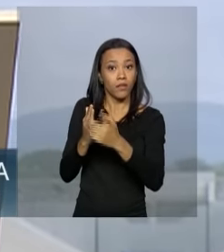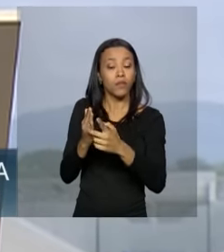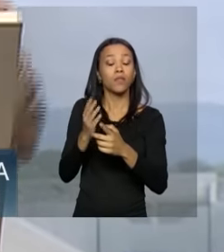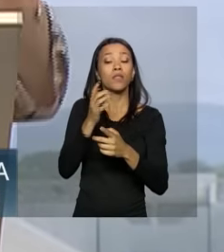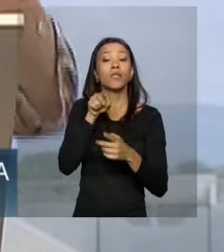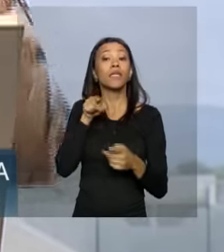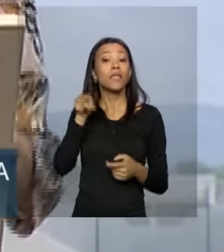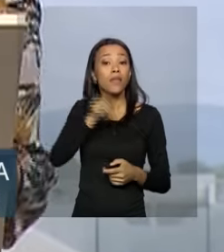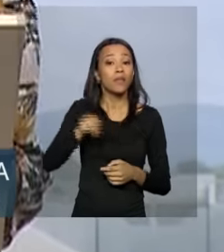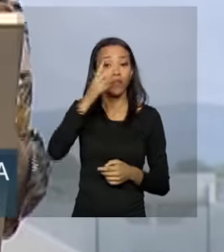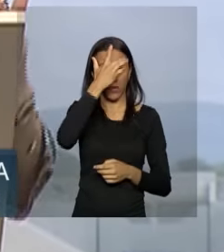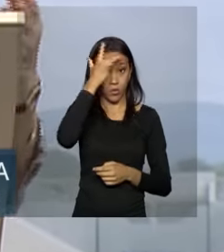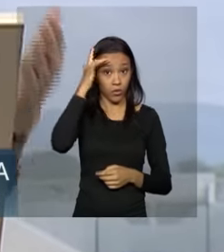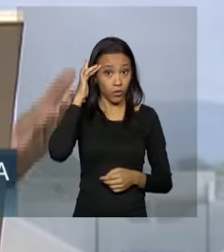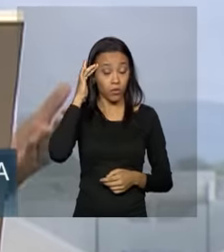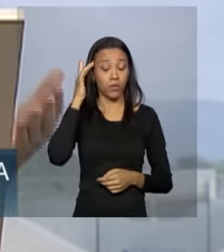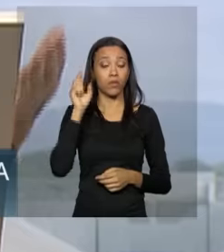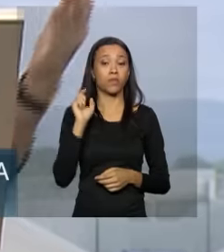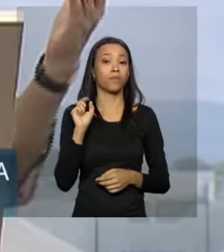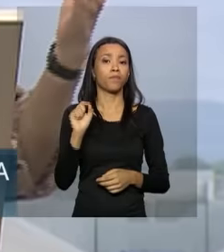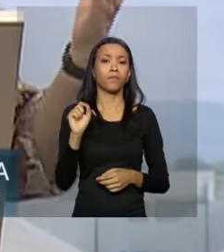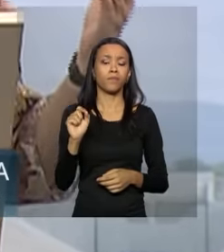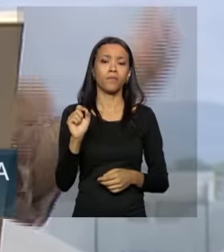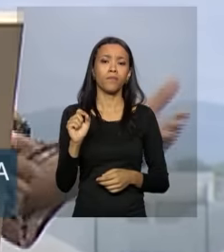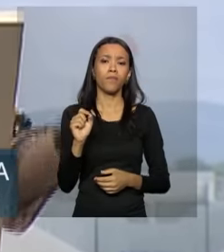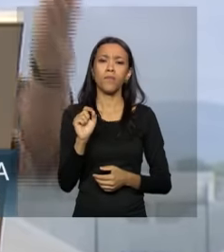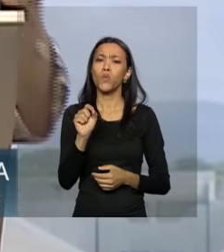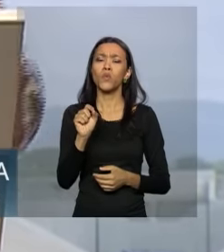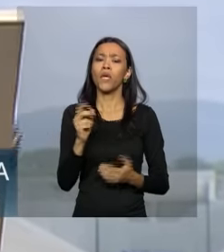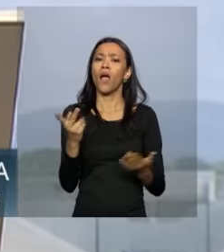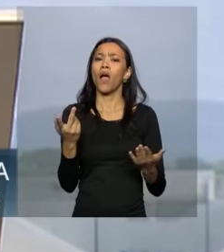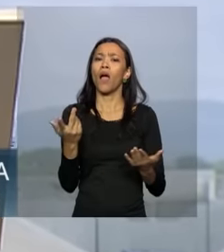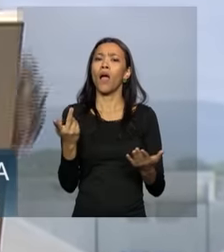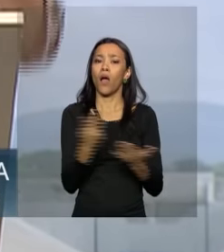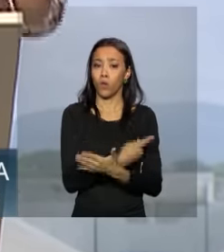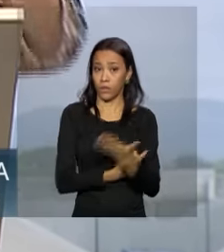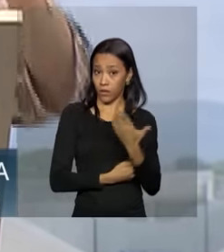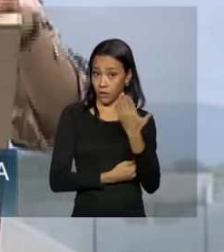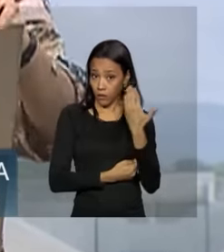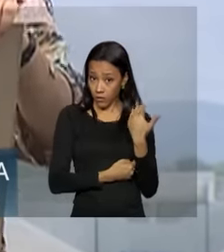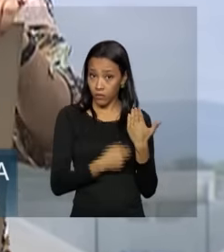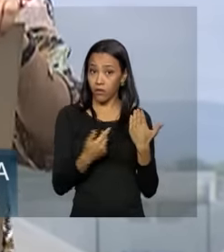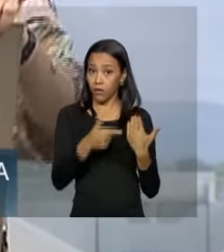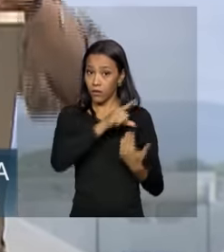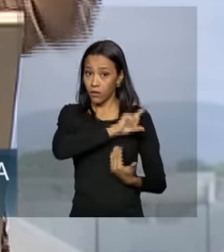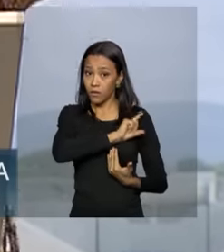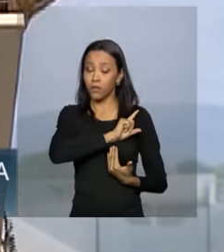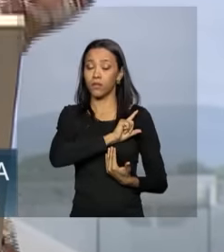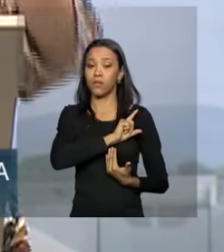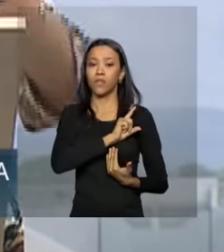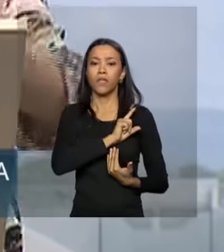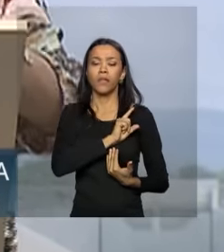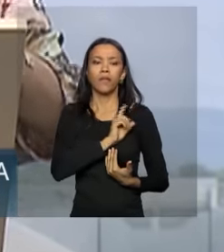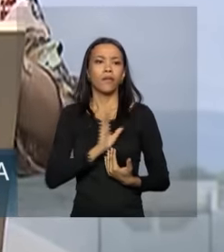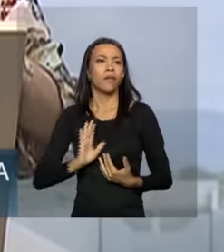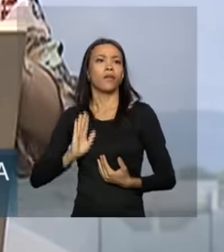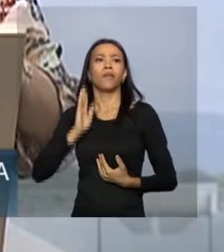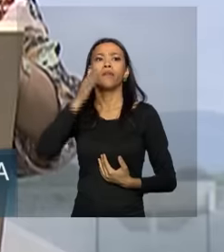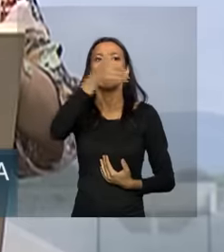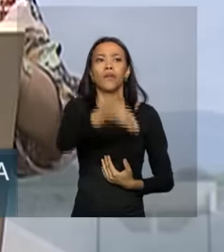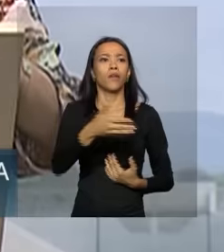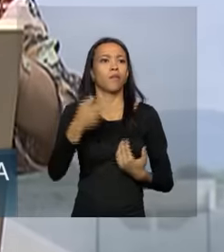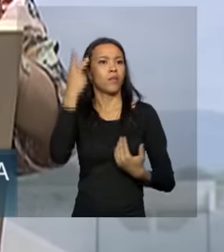encham os caminhões, que era o que acontecia antes, e vão para São Paulo, para o